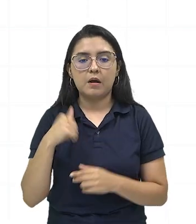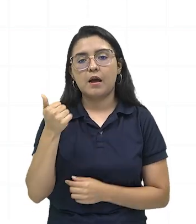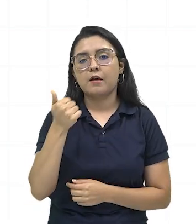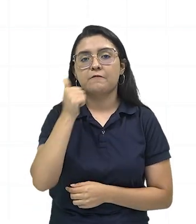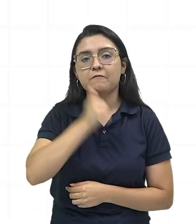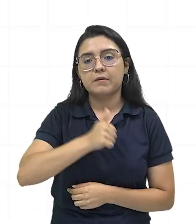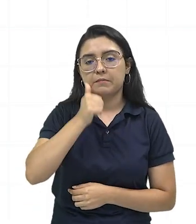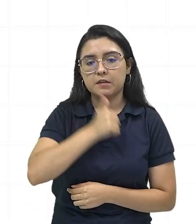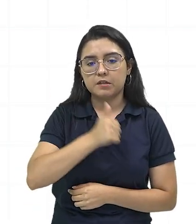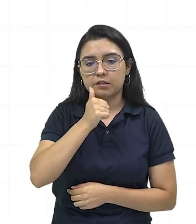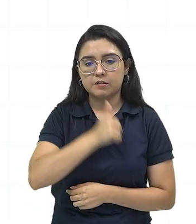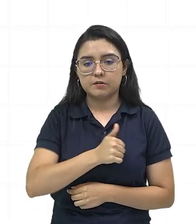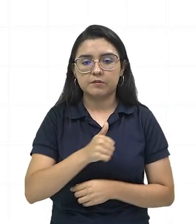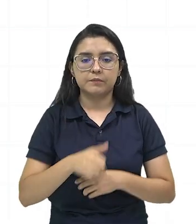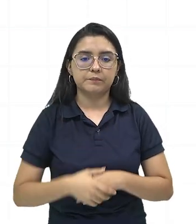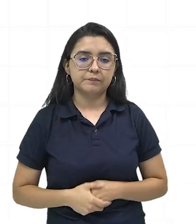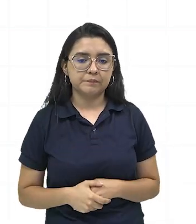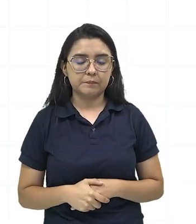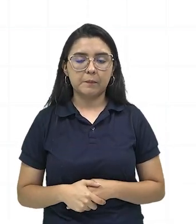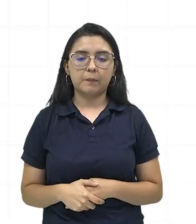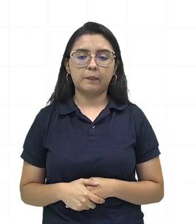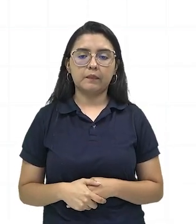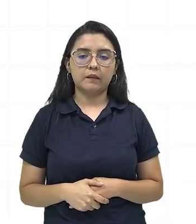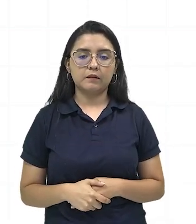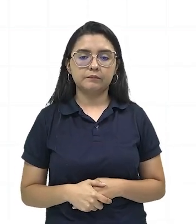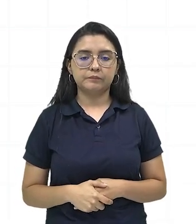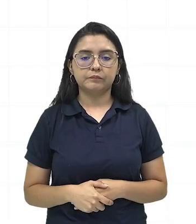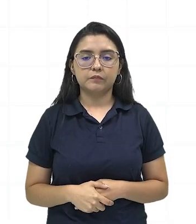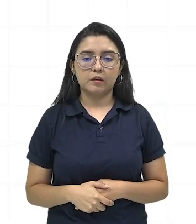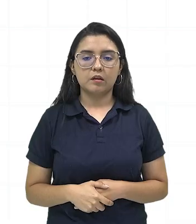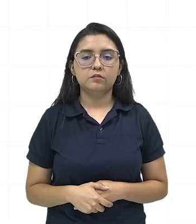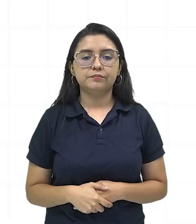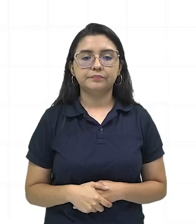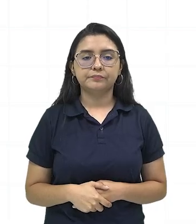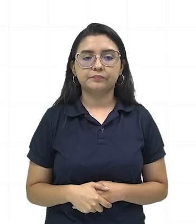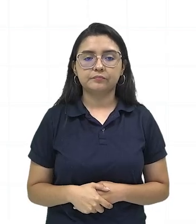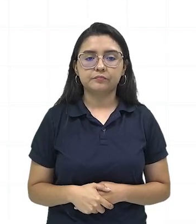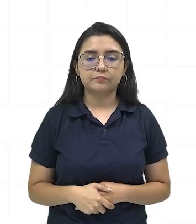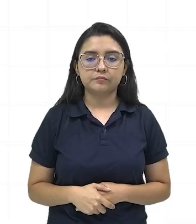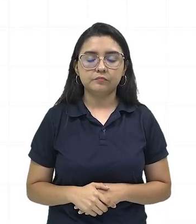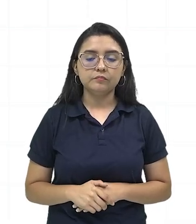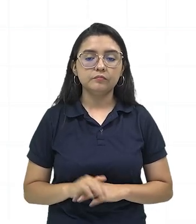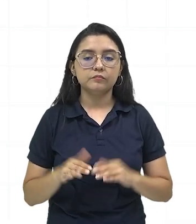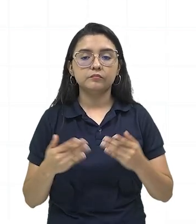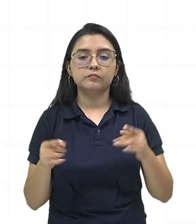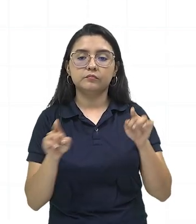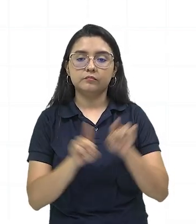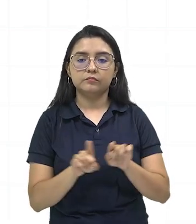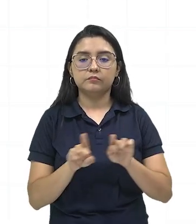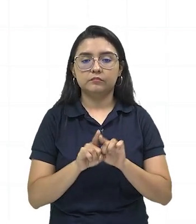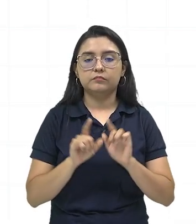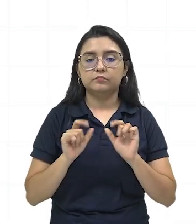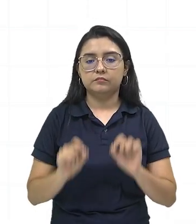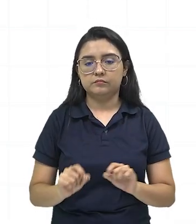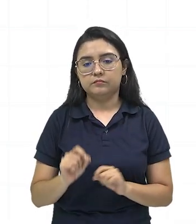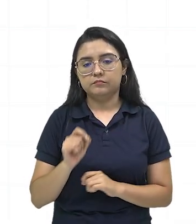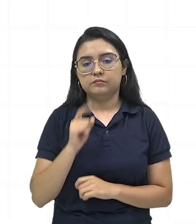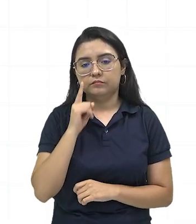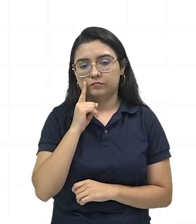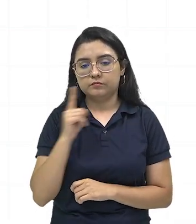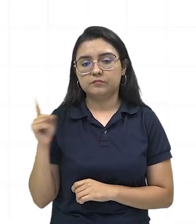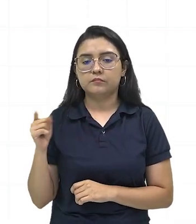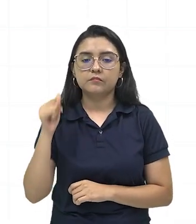qual, as quais. Cujo, cujos, cuja, cujas, né? E aí nós temos o quanto, quantos,